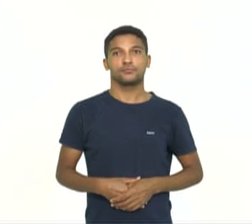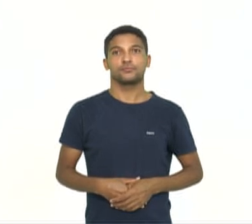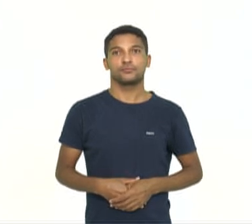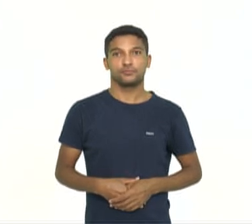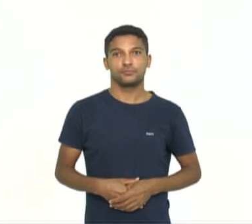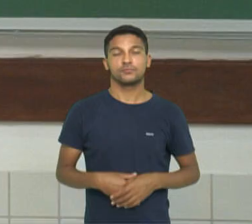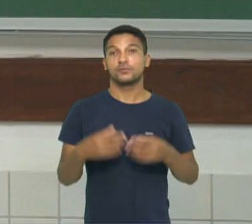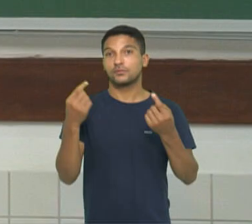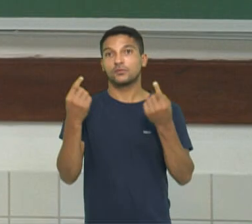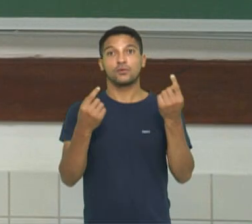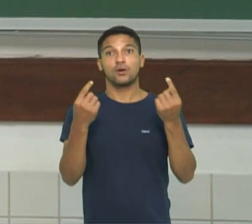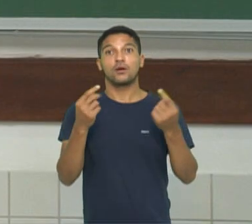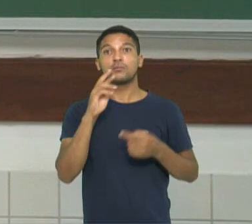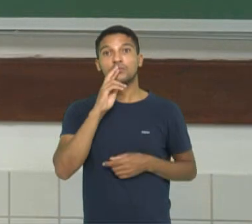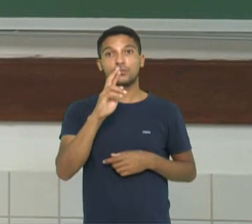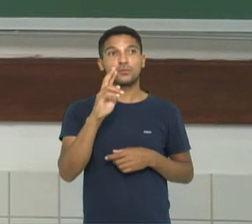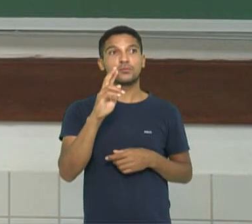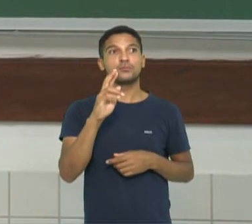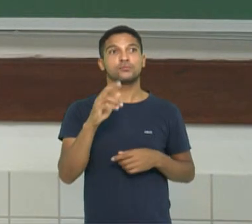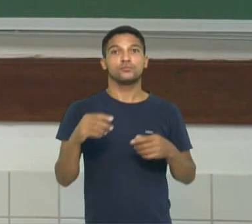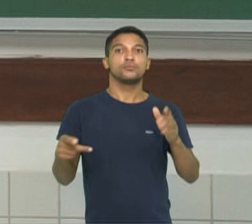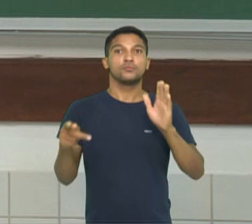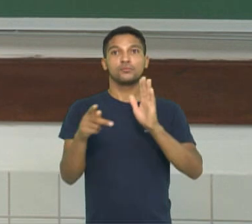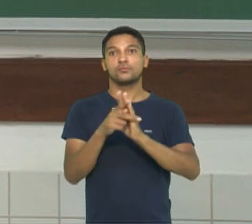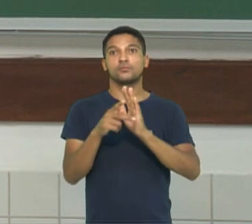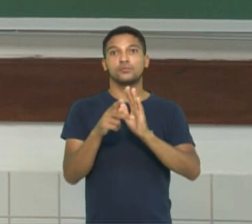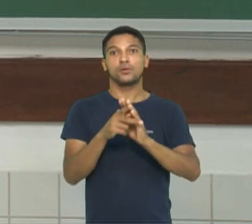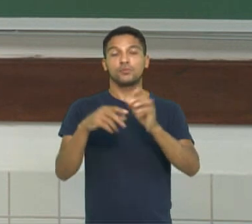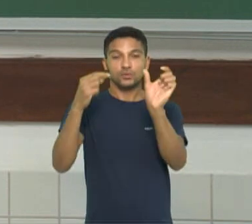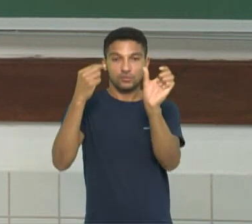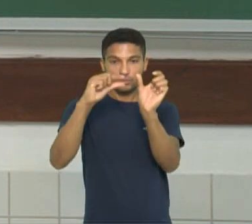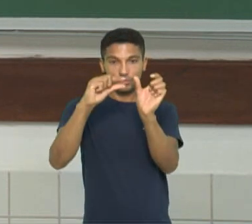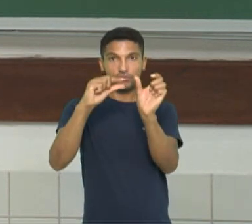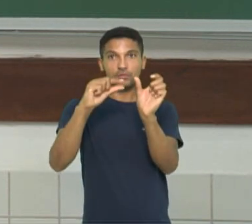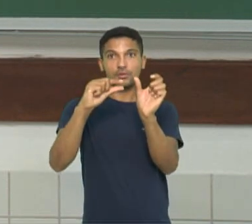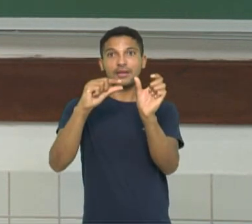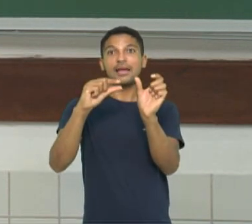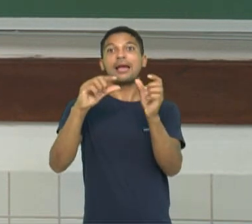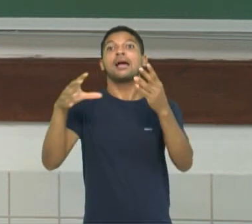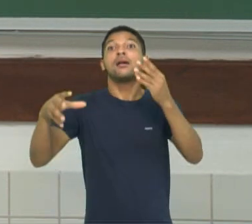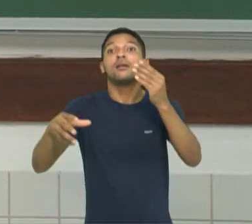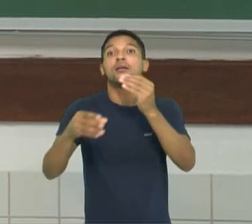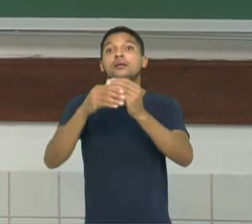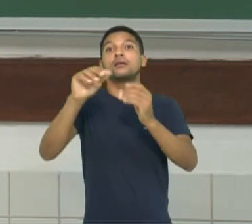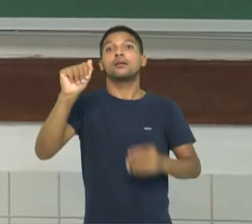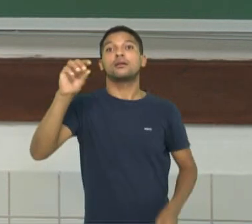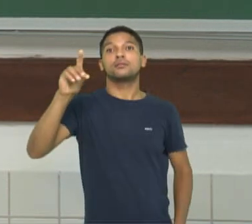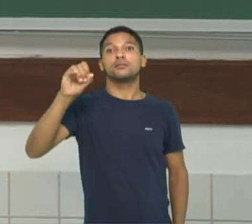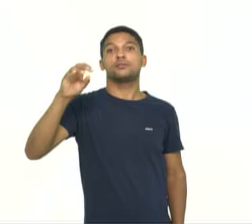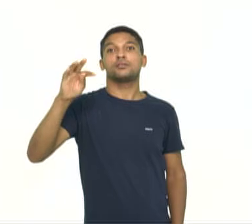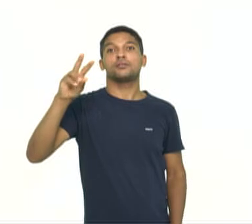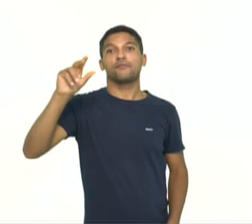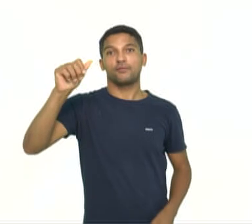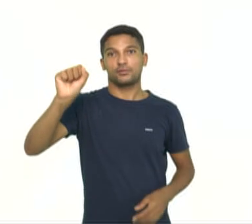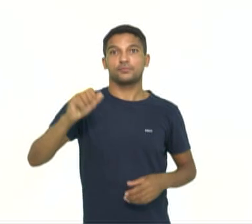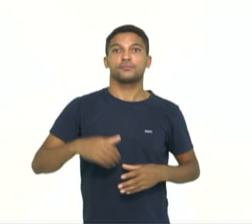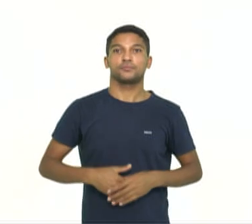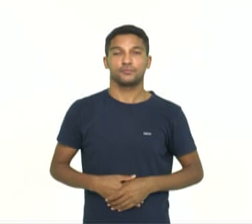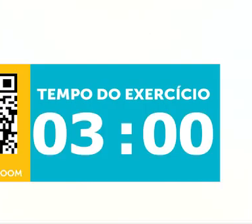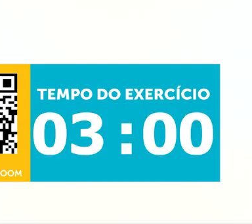Então, qual dessas alternativas apresenta as conjunções coordenativas aditivas?